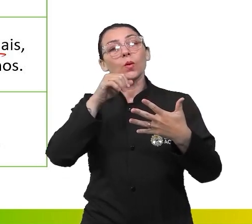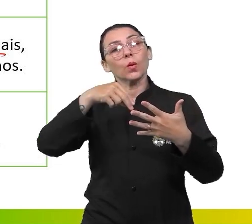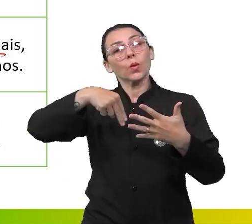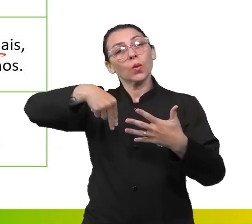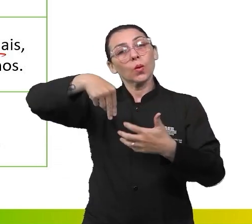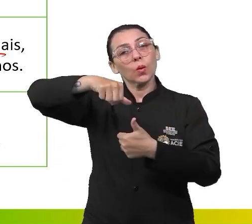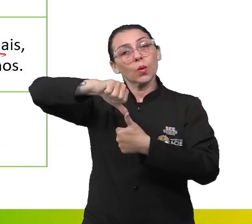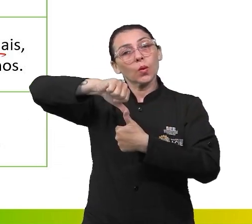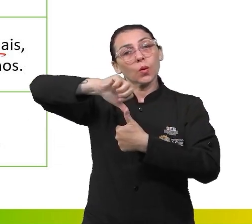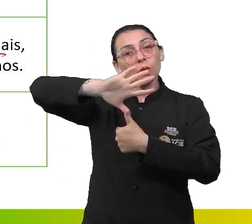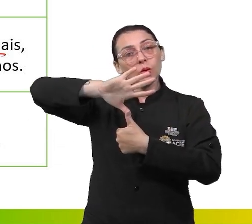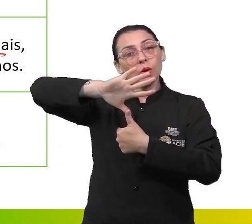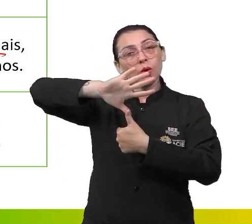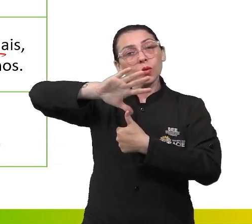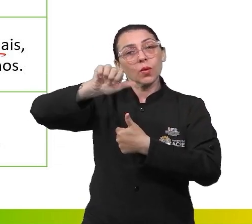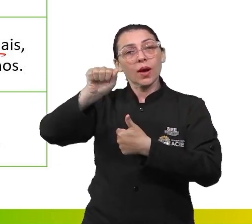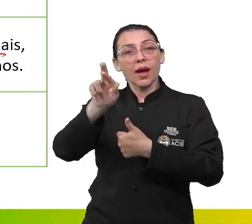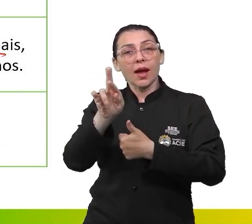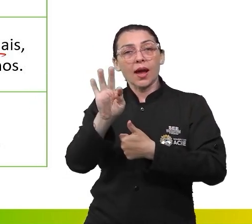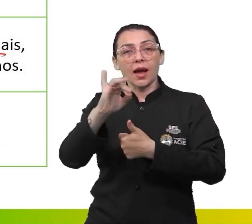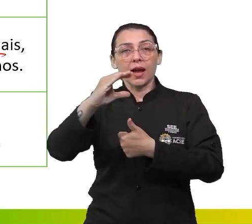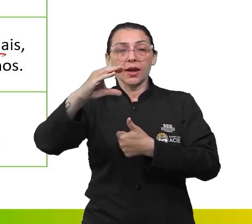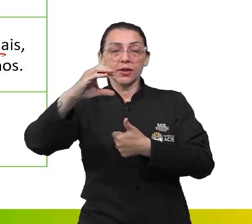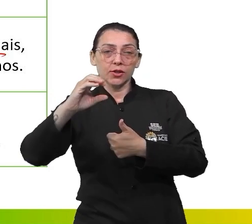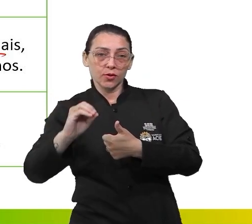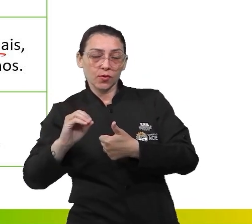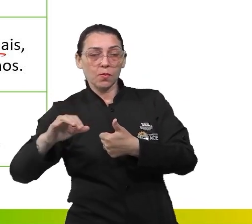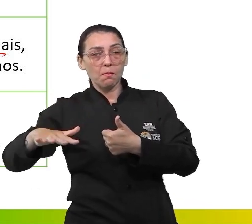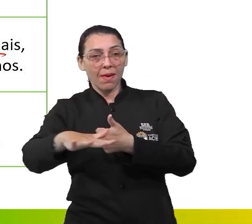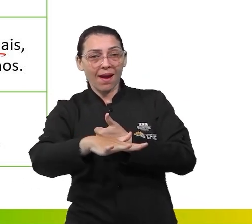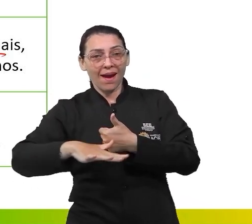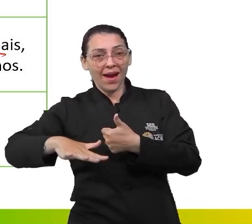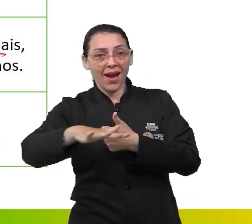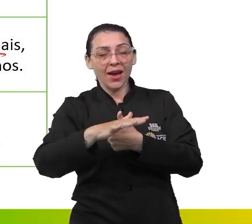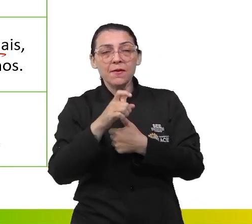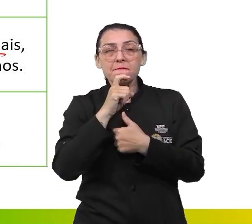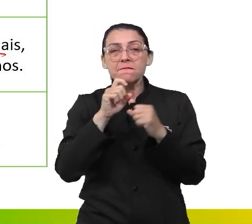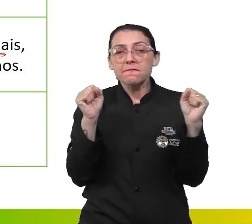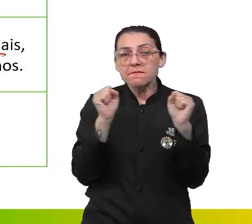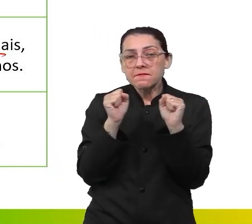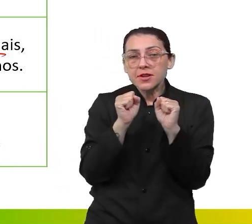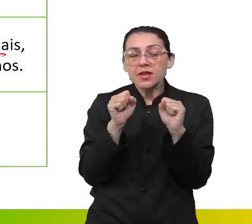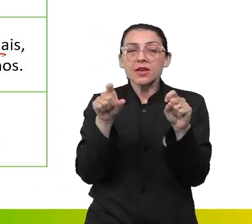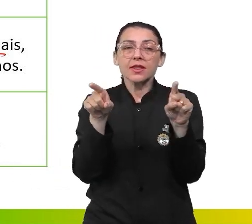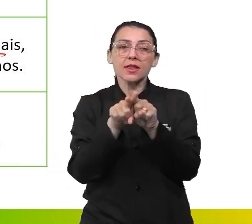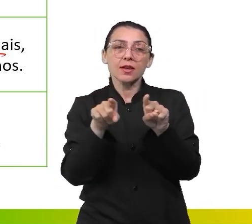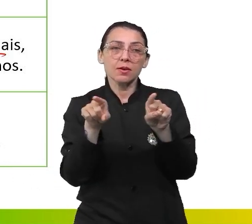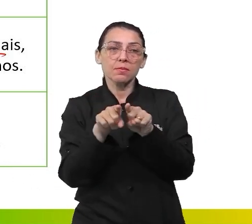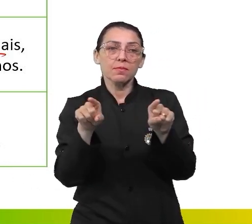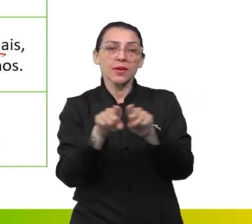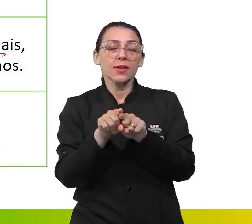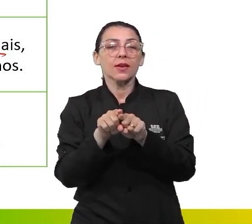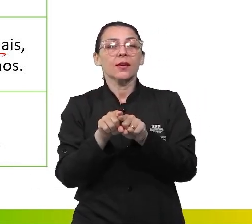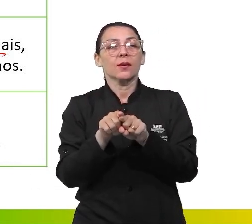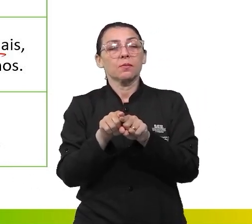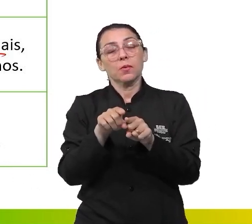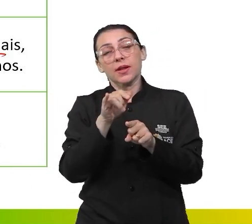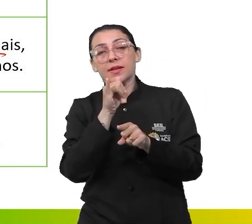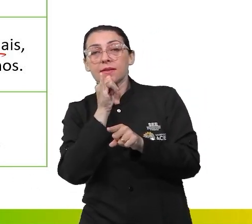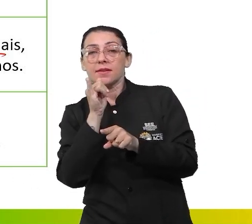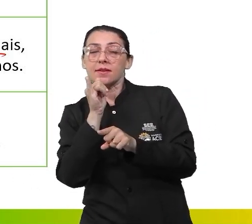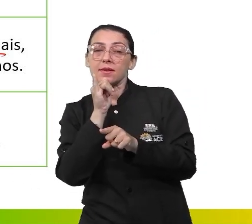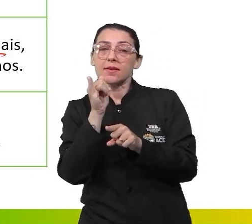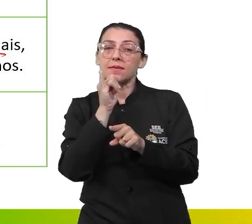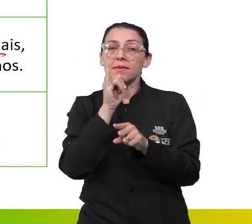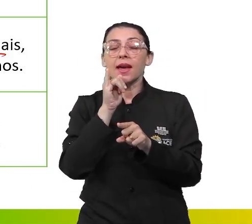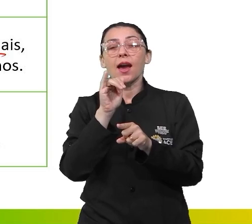gente tem a porção do Ártico, considerada aí uma área mais fria, tá? Aí, quando a gente chega aqui, por exemplo, na